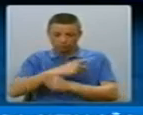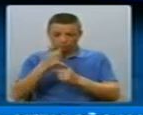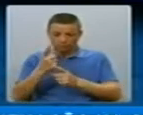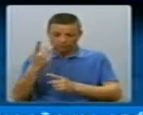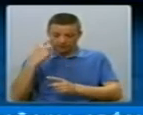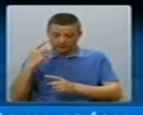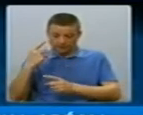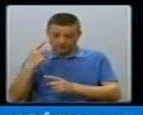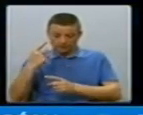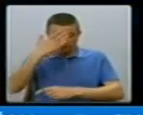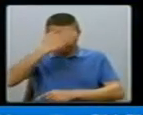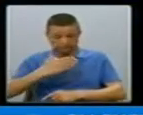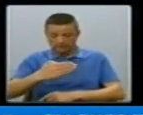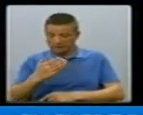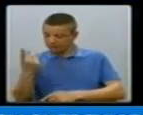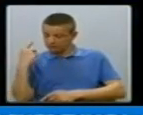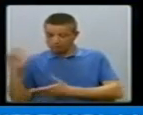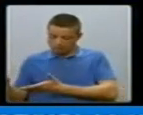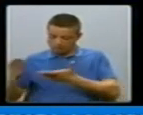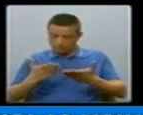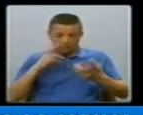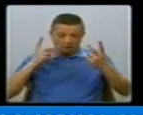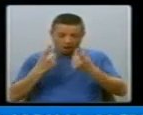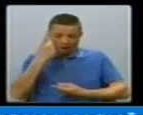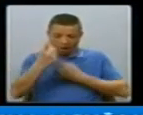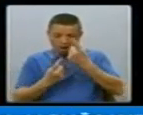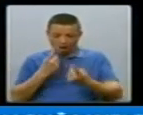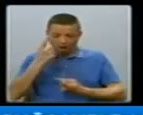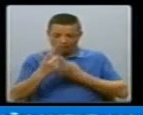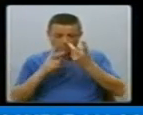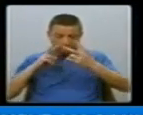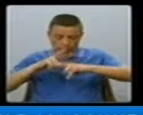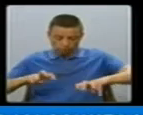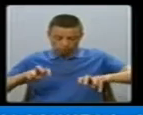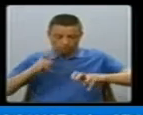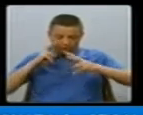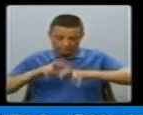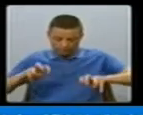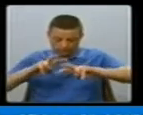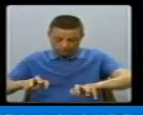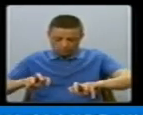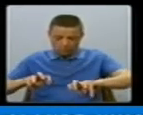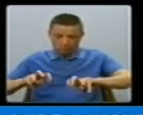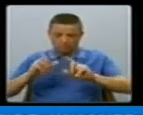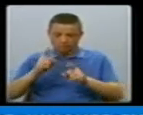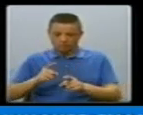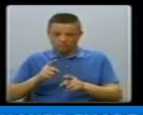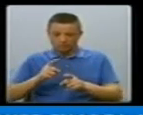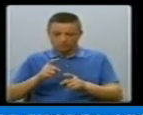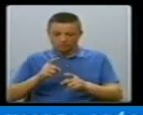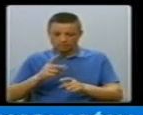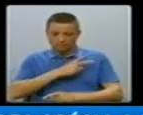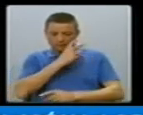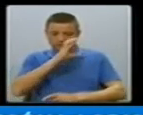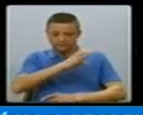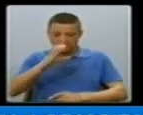passou, o resultado, algumas investigações com assinatura portuguesa. Estamos a falar de cientistas da Faculdade de Ciências de